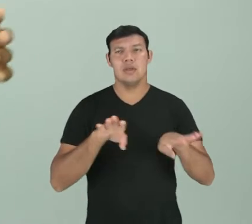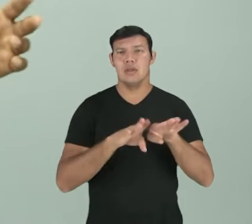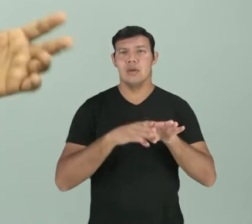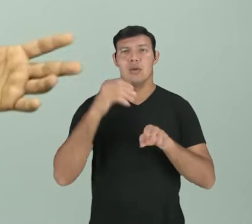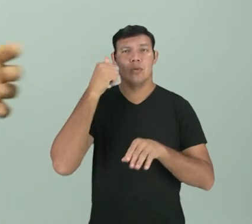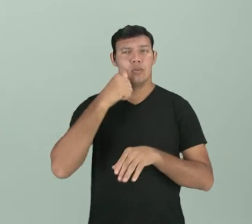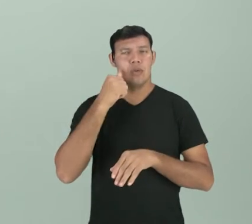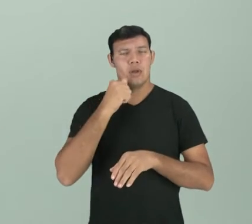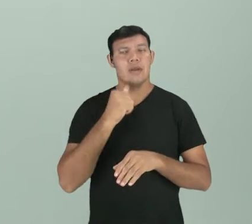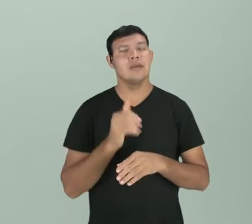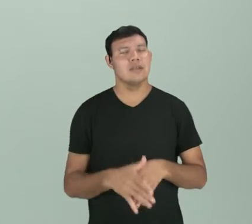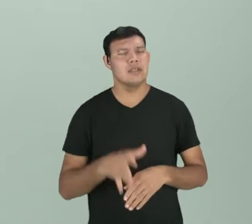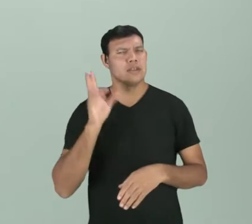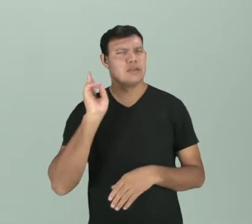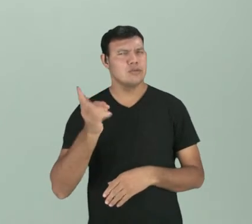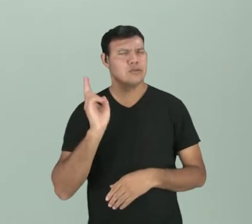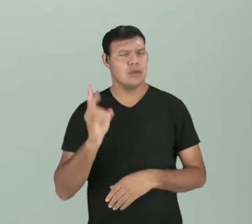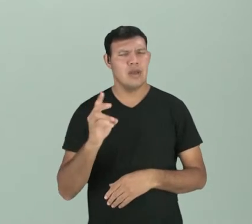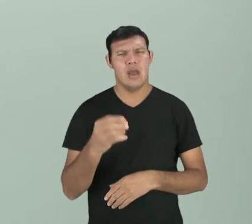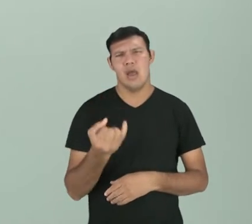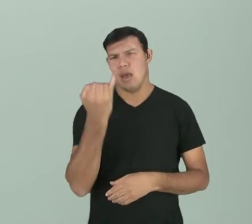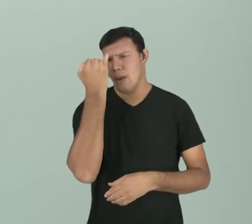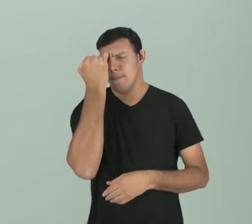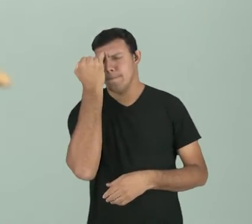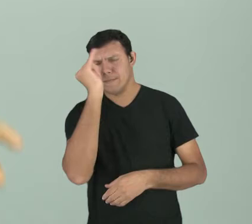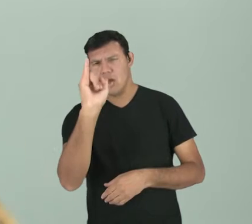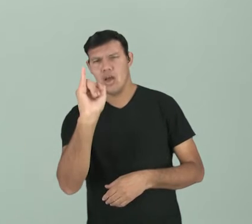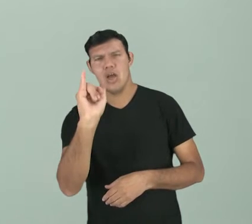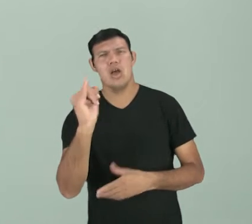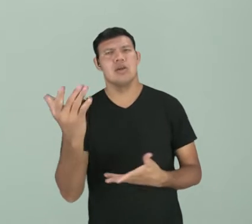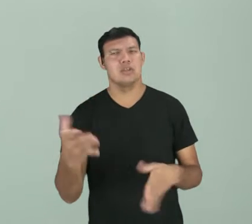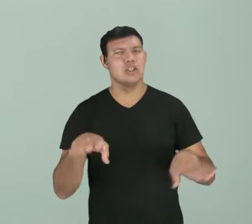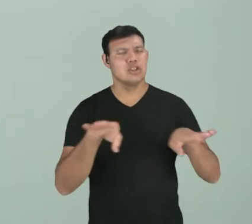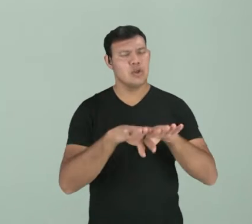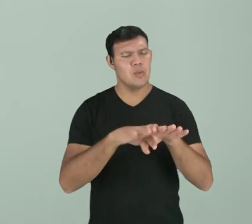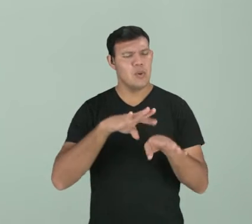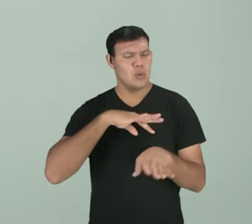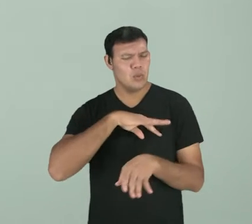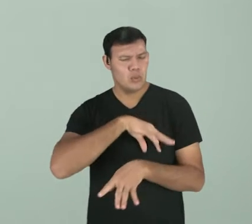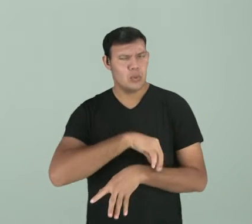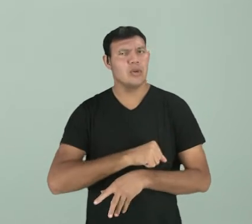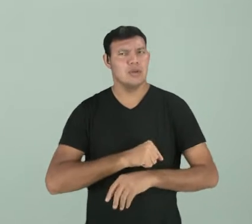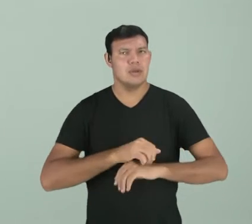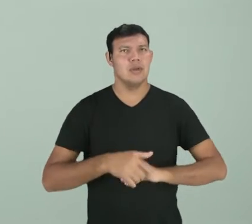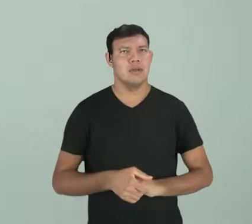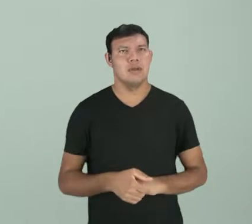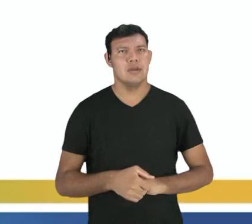literárias, ela tem sido sempre idealizada, né? Assim como o amor também, tá?